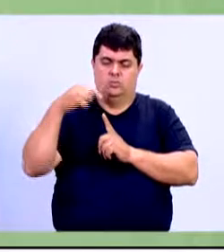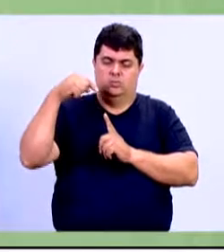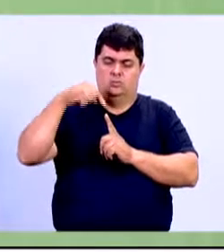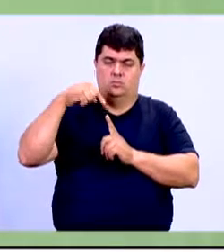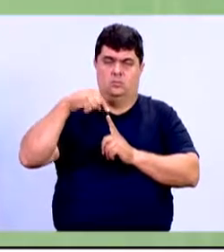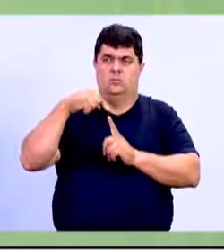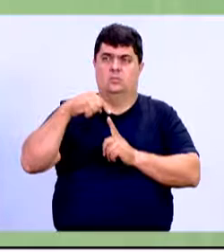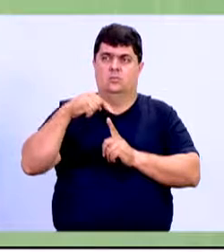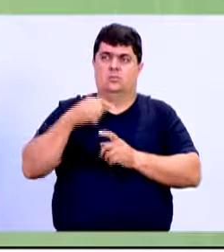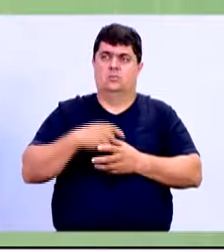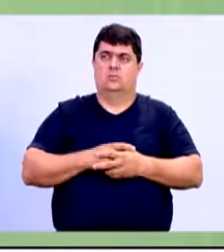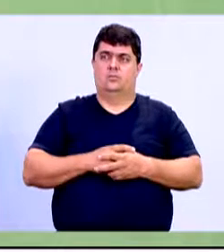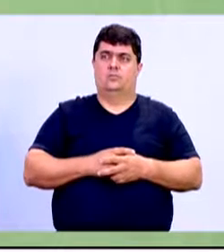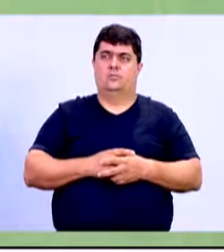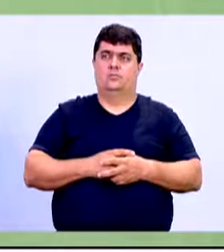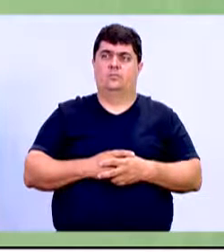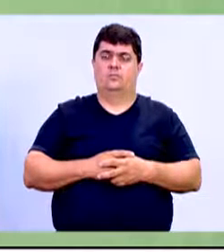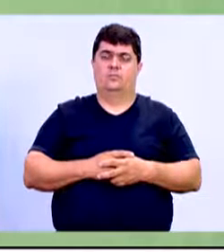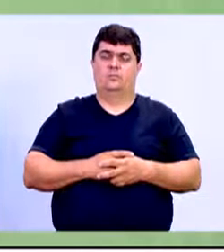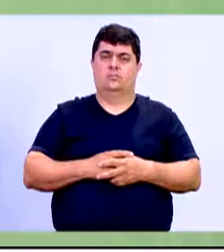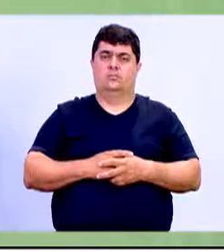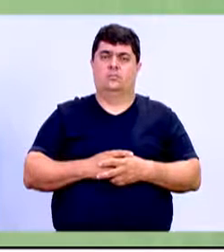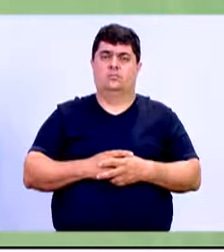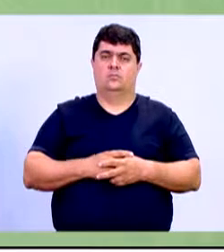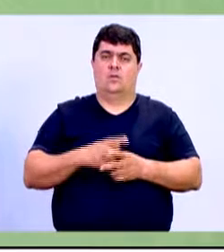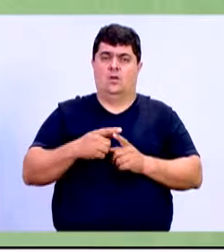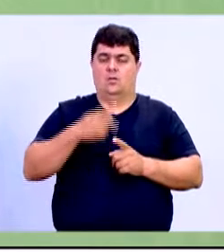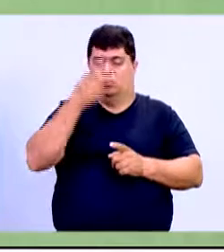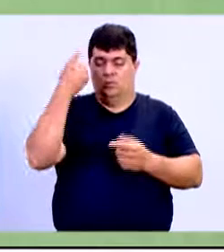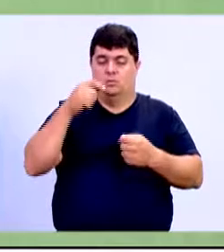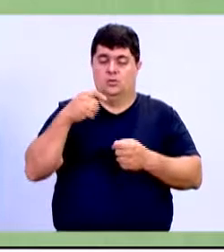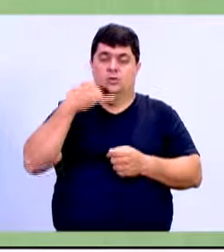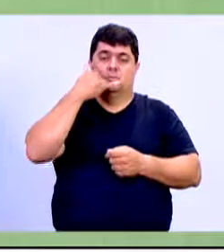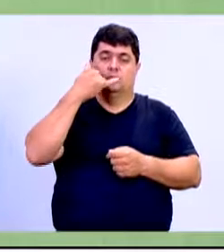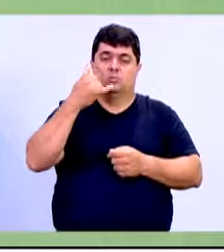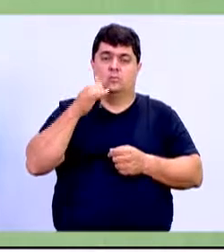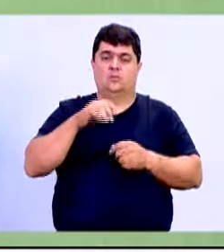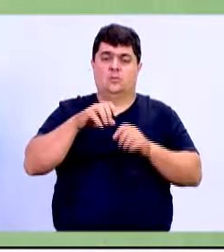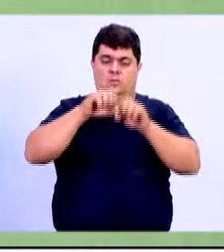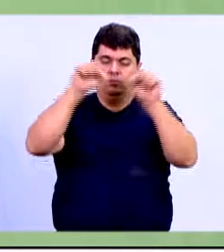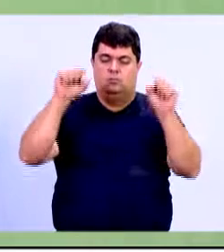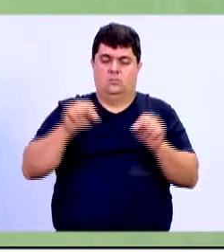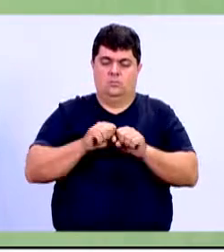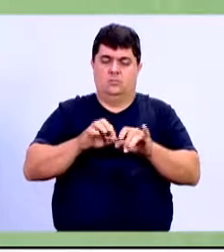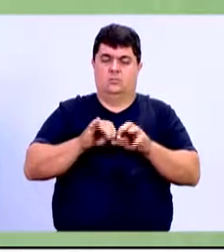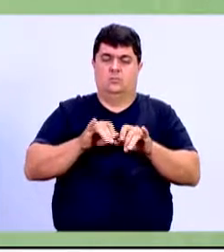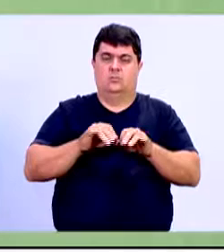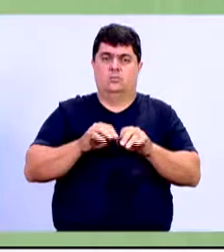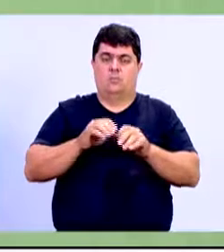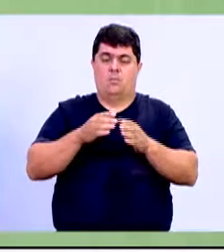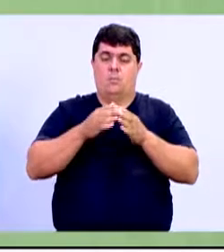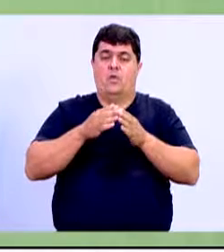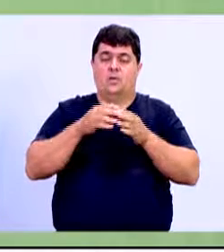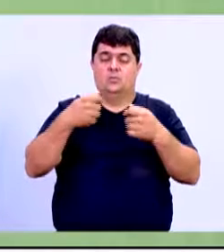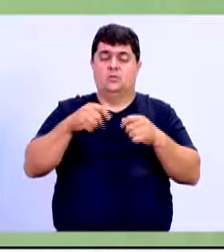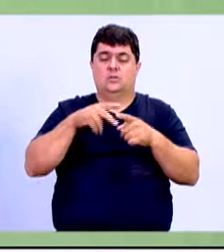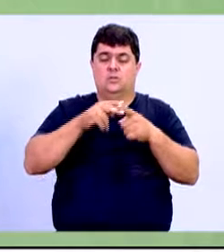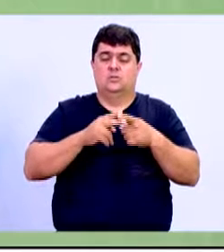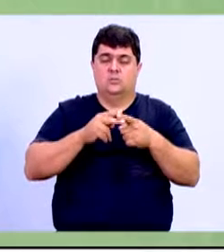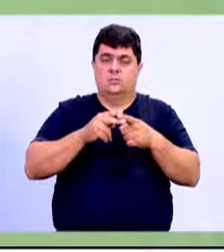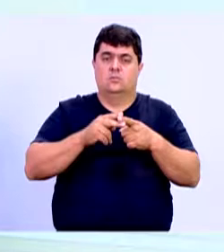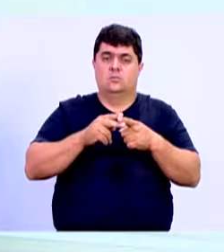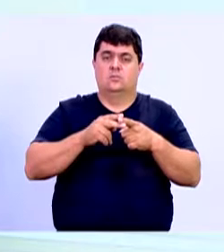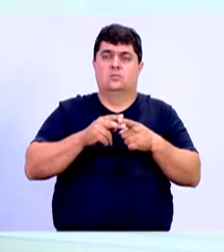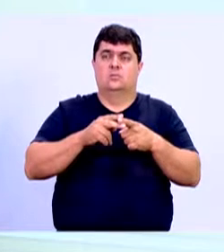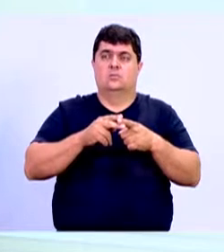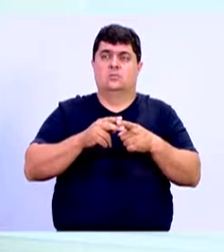tribunal, ele é realizado através de chamado. Então, o usuário acessa o sistema e abre um chamado para atendimento, tanto quando